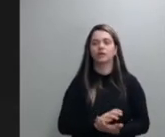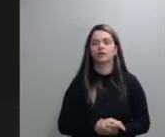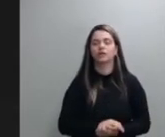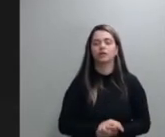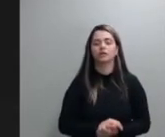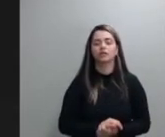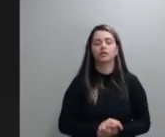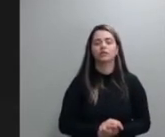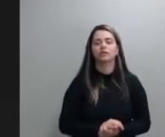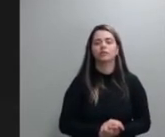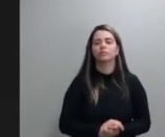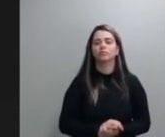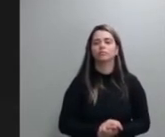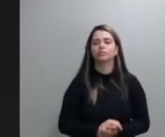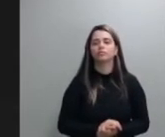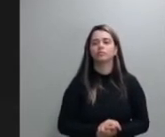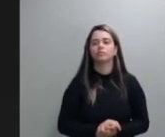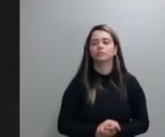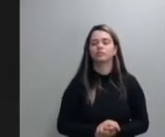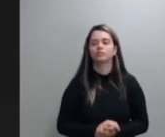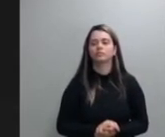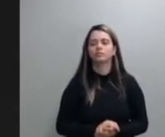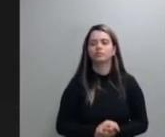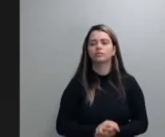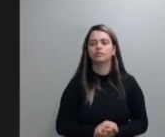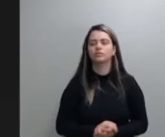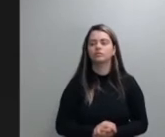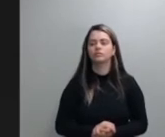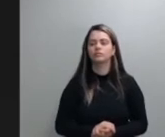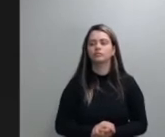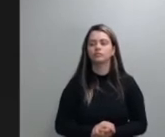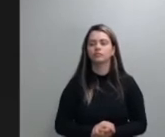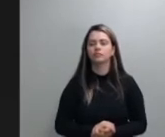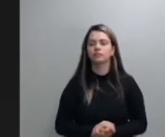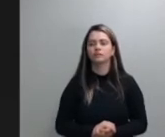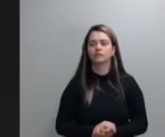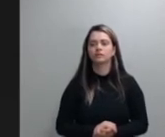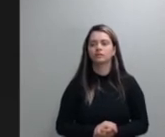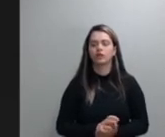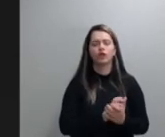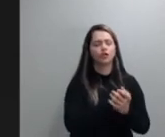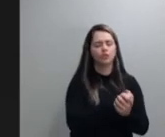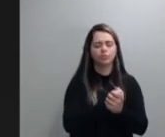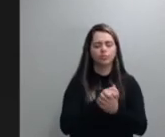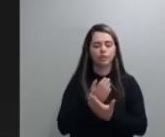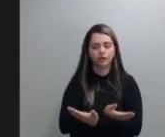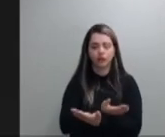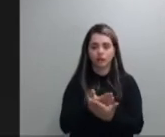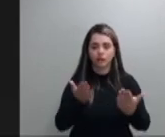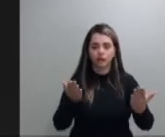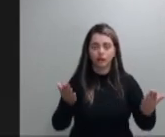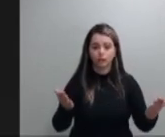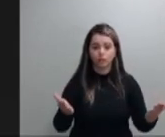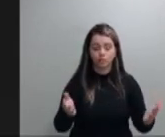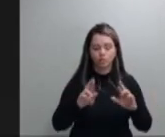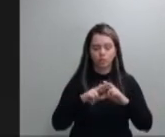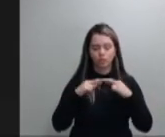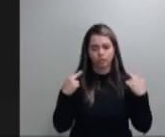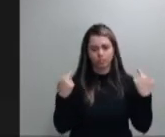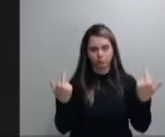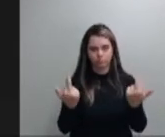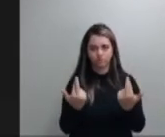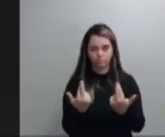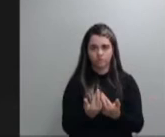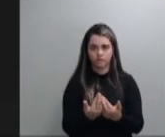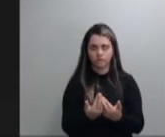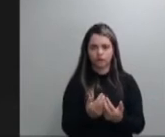ao doutor Francisco, ilustre representante do Ministério Público Federal e a não menos relevante e importante doutora Ana Paula